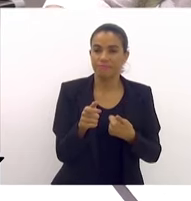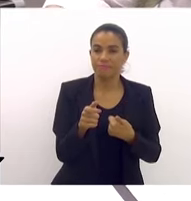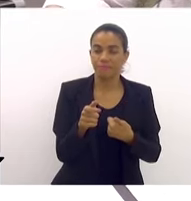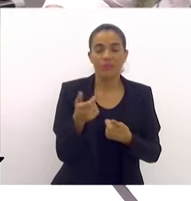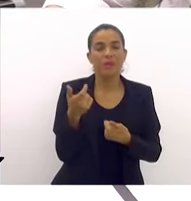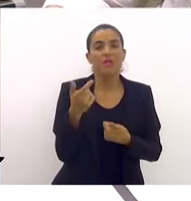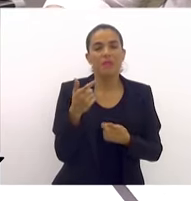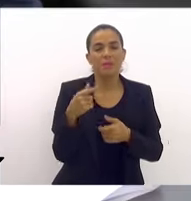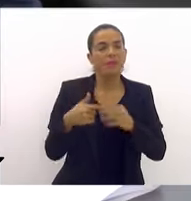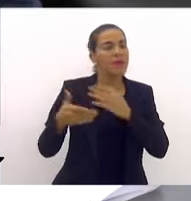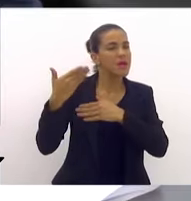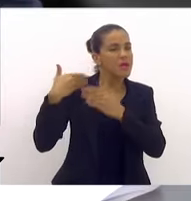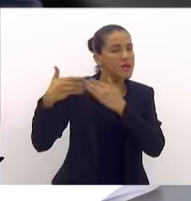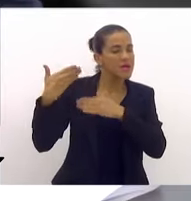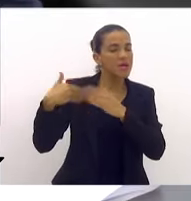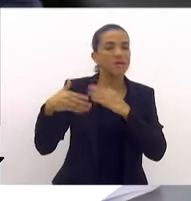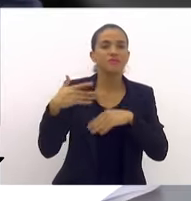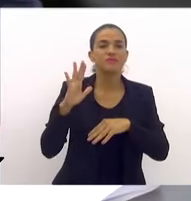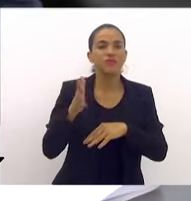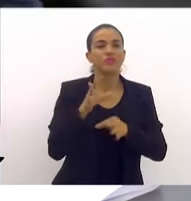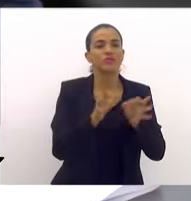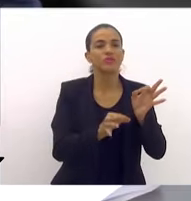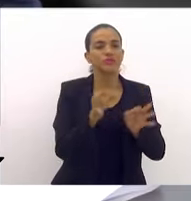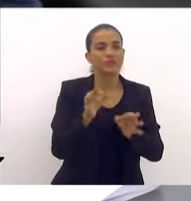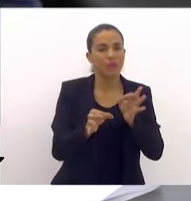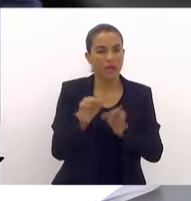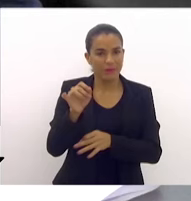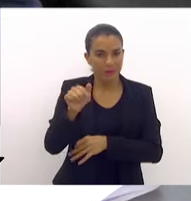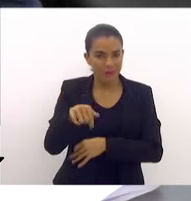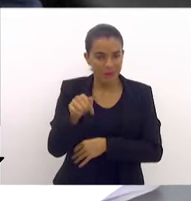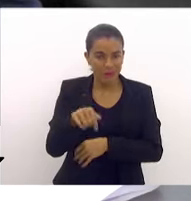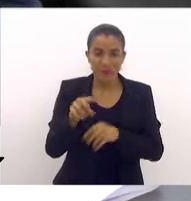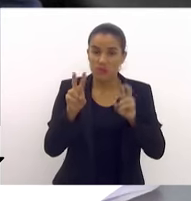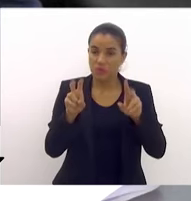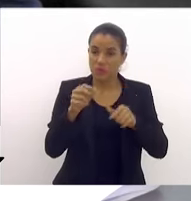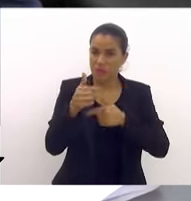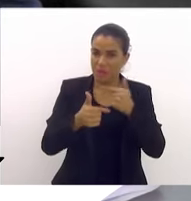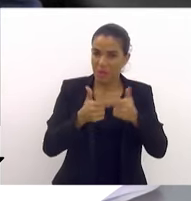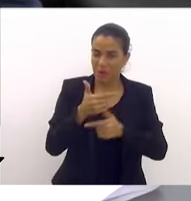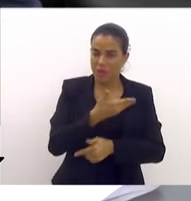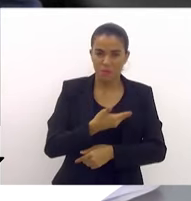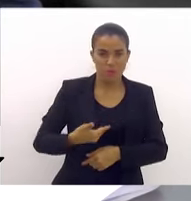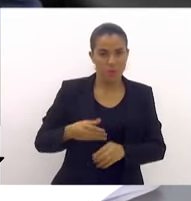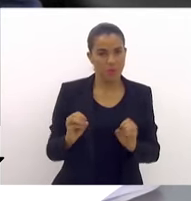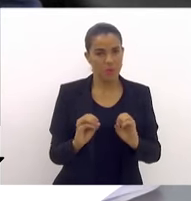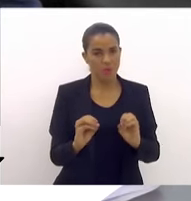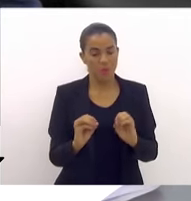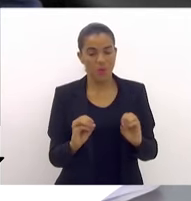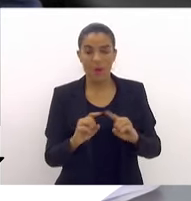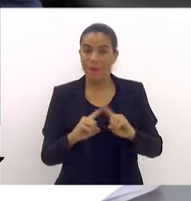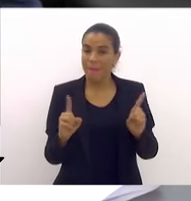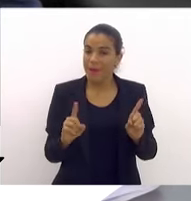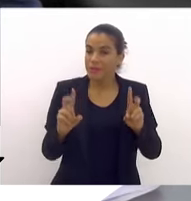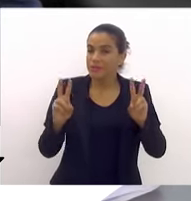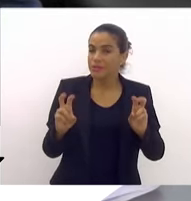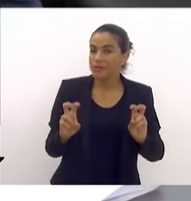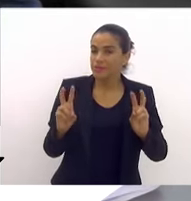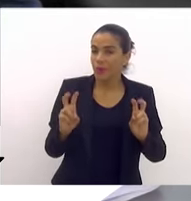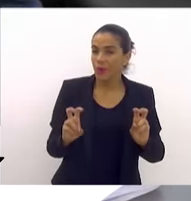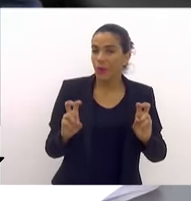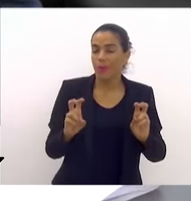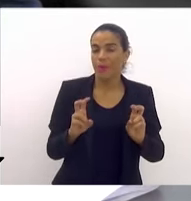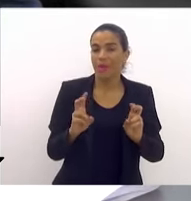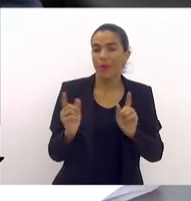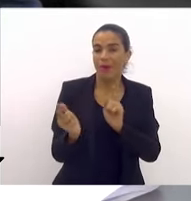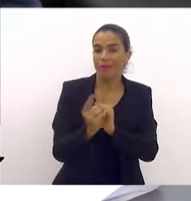Outro dia tramitou aqui, não em relação aos serviços públicos, mas em relação ao